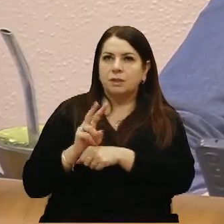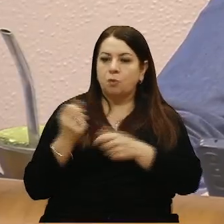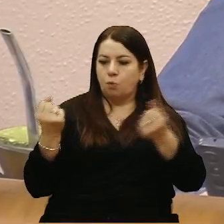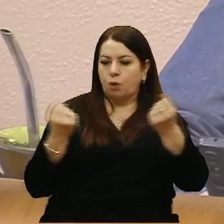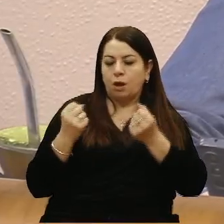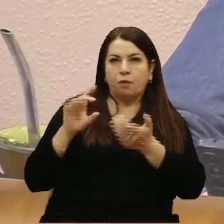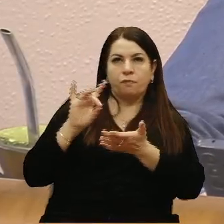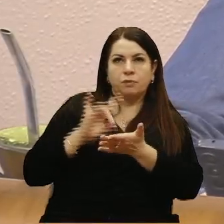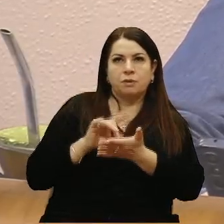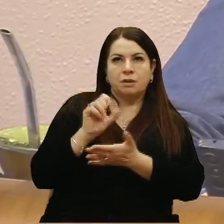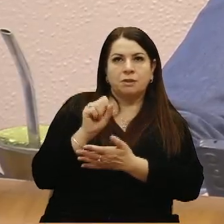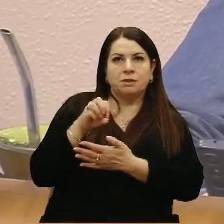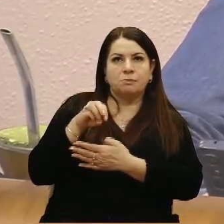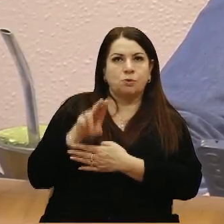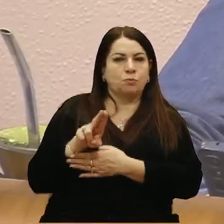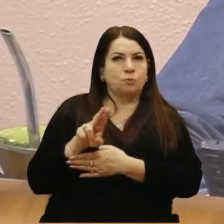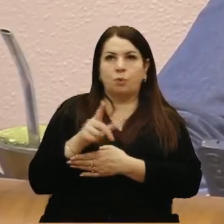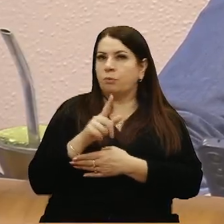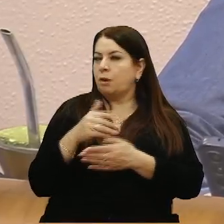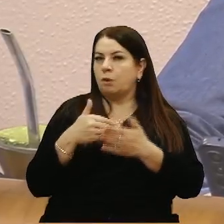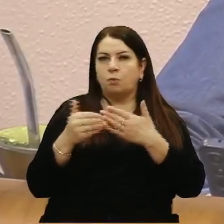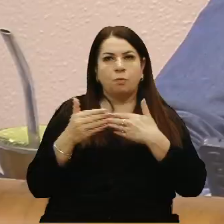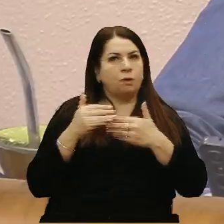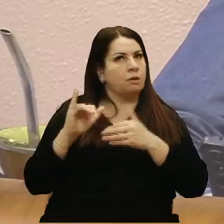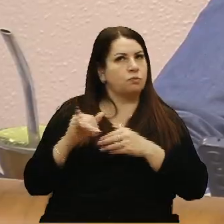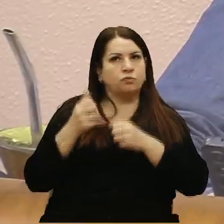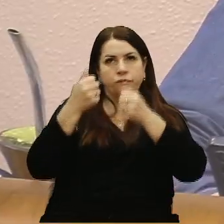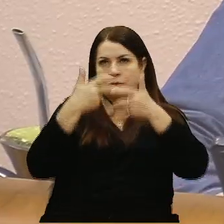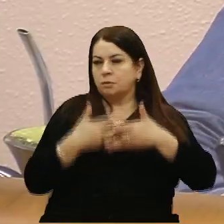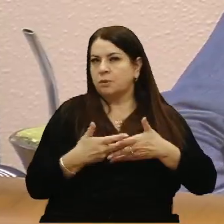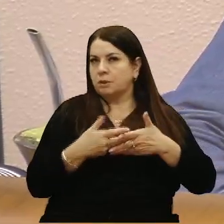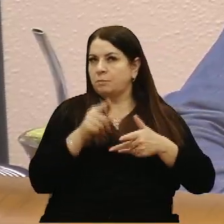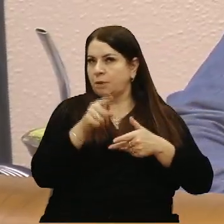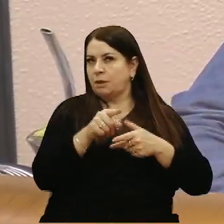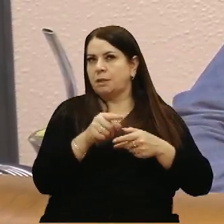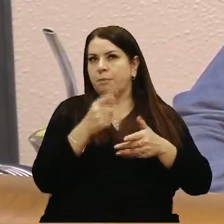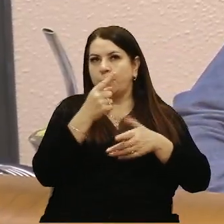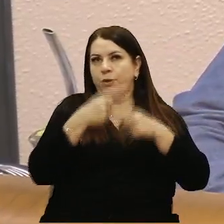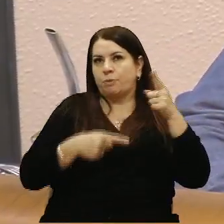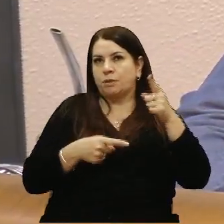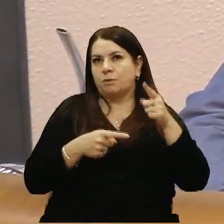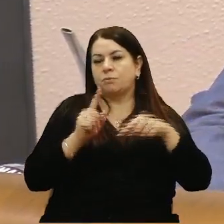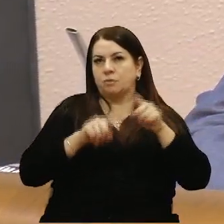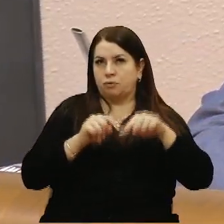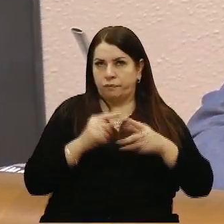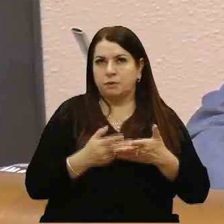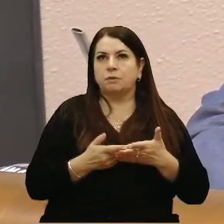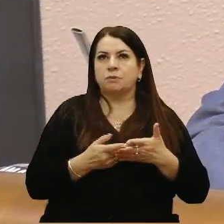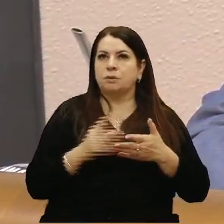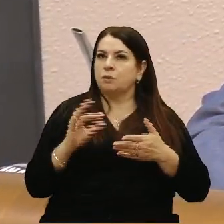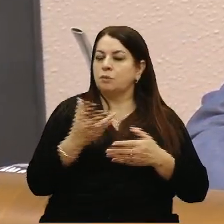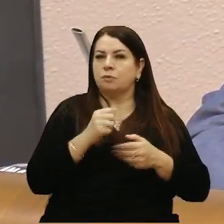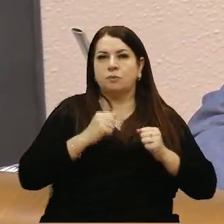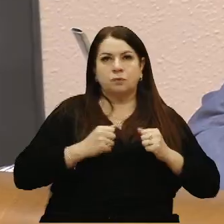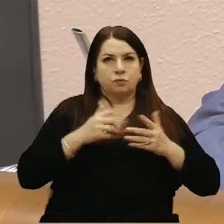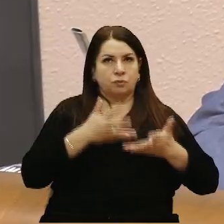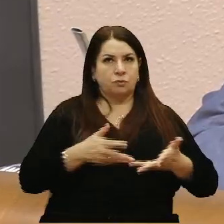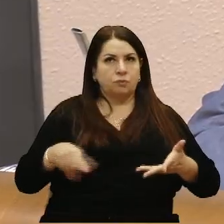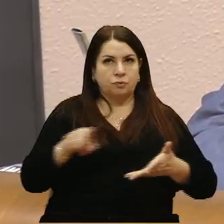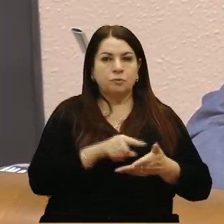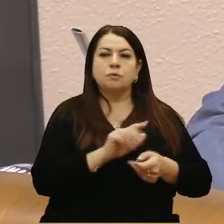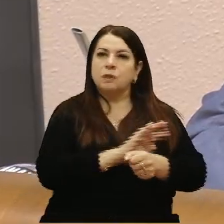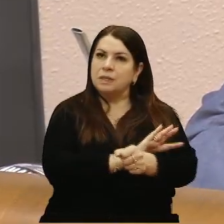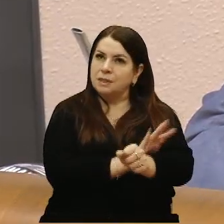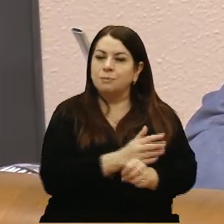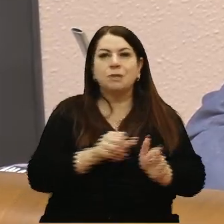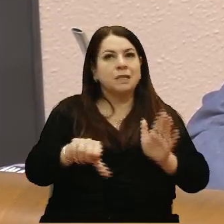da SMU, não havendo qualquer justificativa para o cerceamento de suas atividades. Tais atitudes configuram racismo,